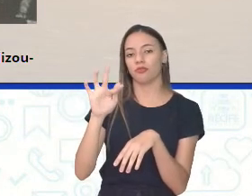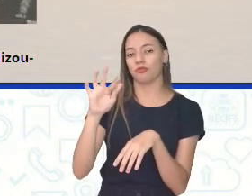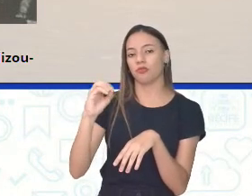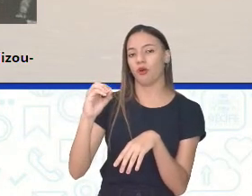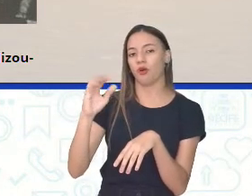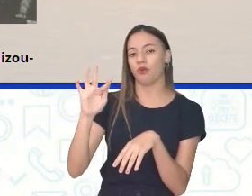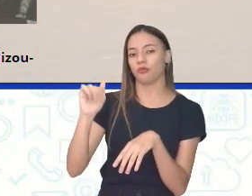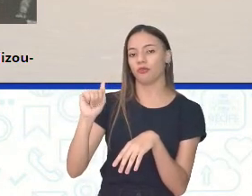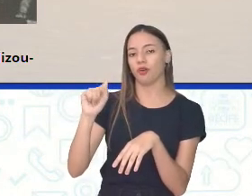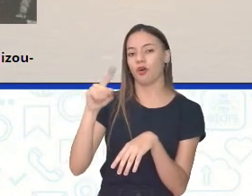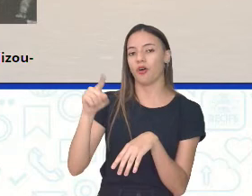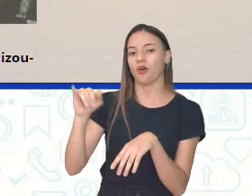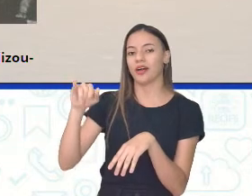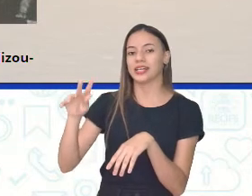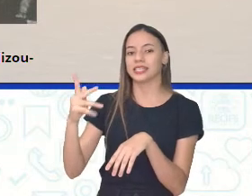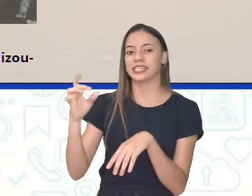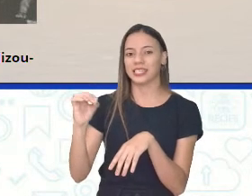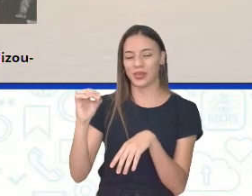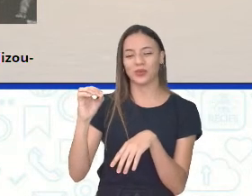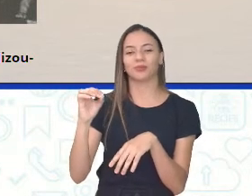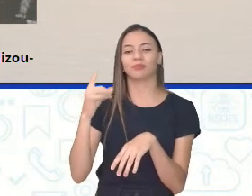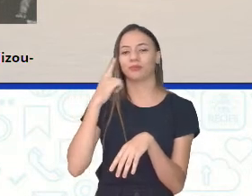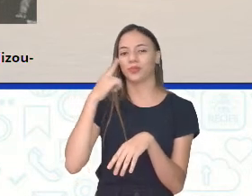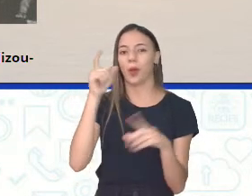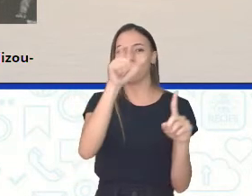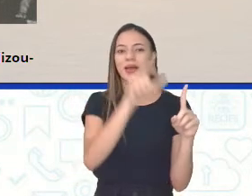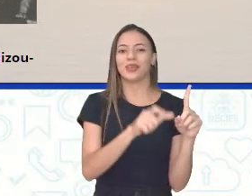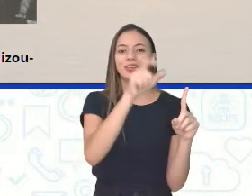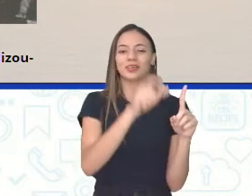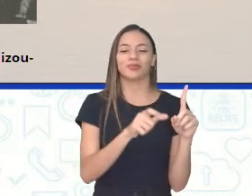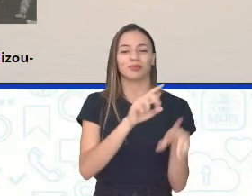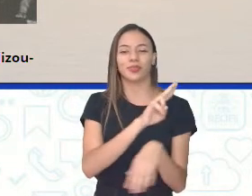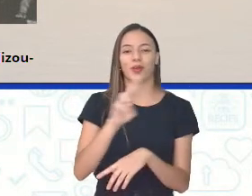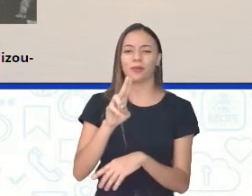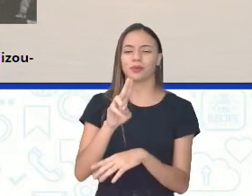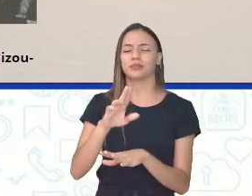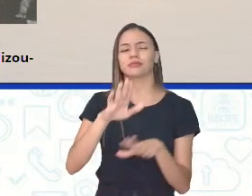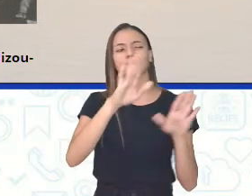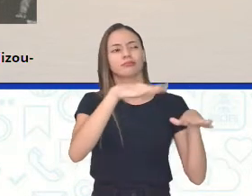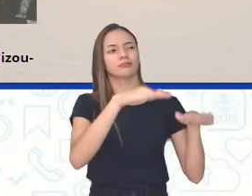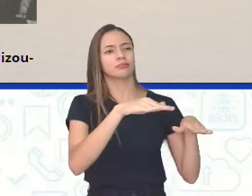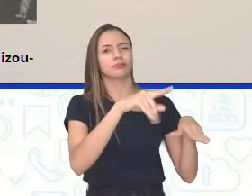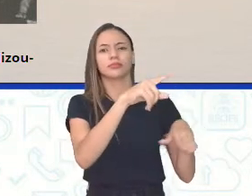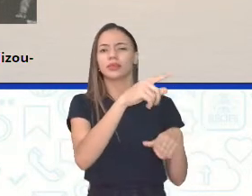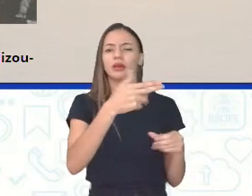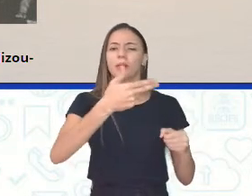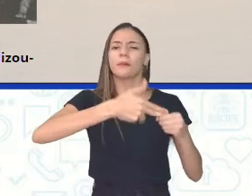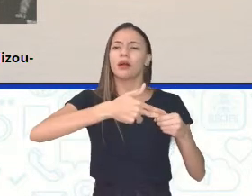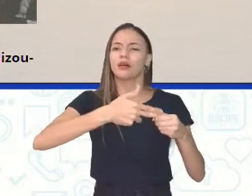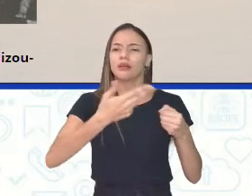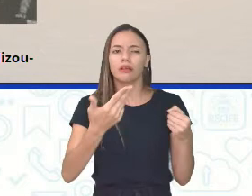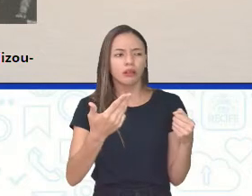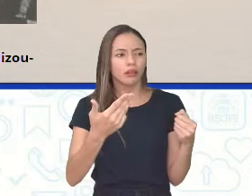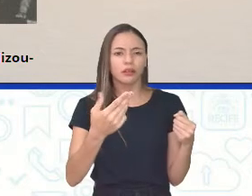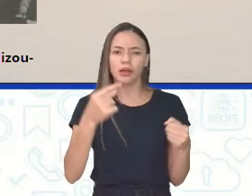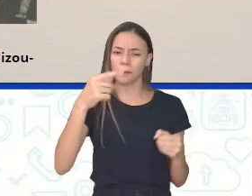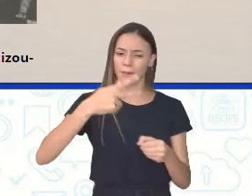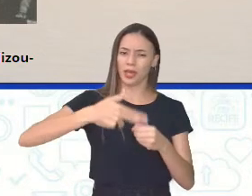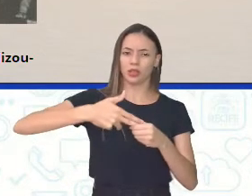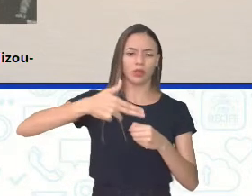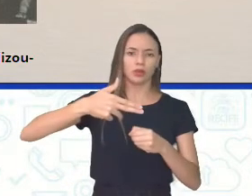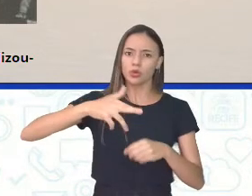o nosso mascote, né? Que É bonitinho. bonitinho o nosso fofozinho, né? Ué, e o petróleo não era do